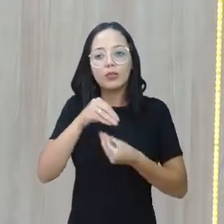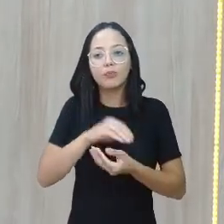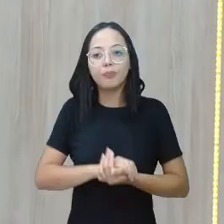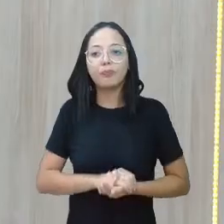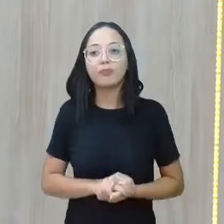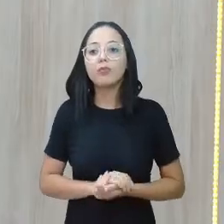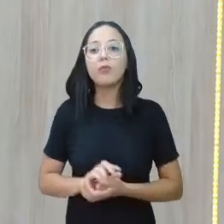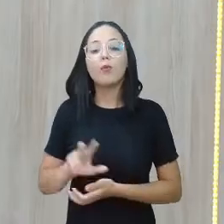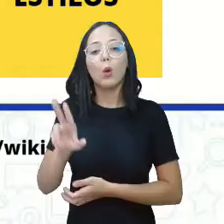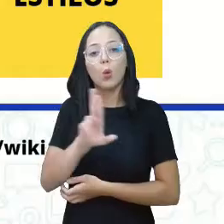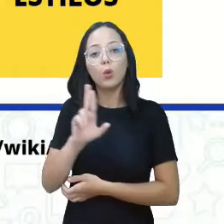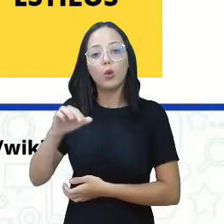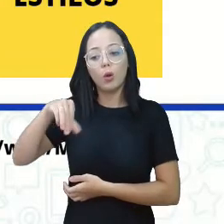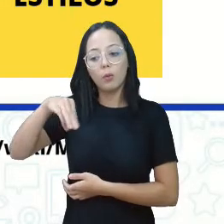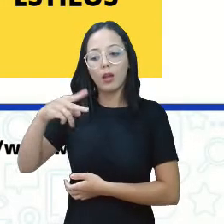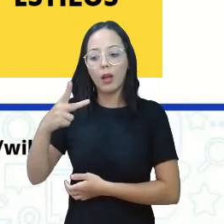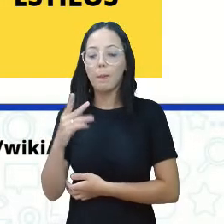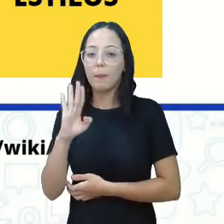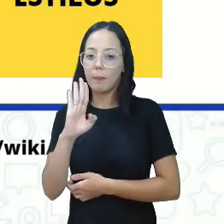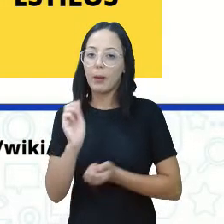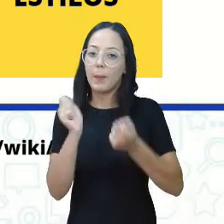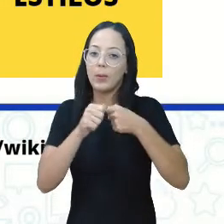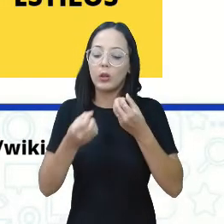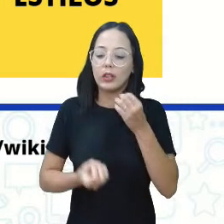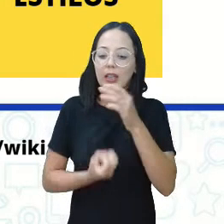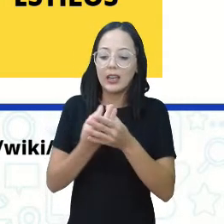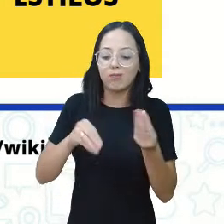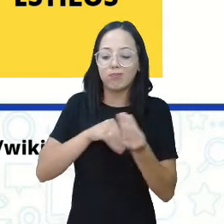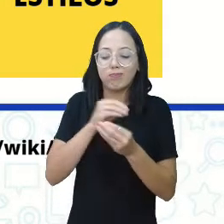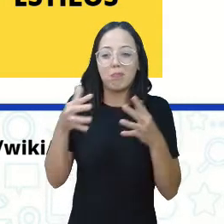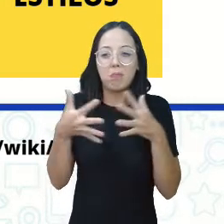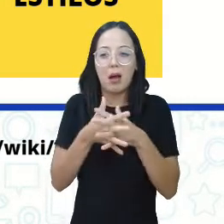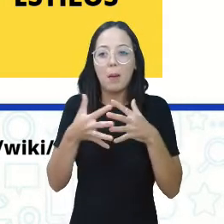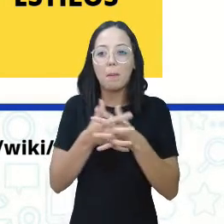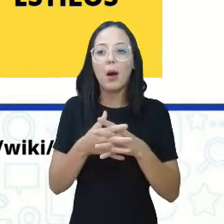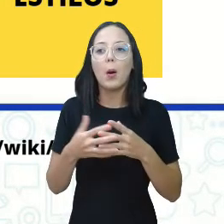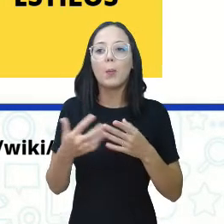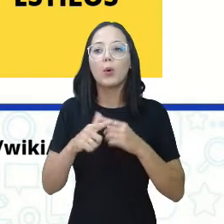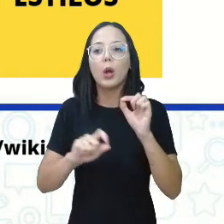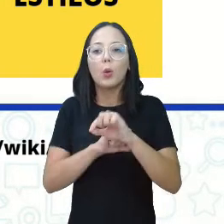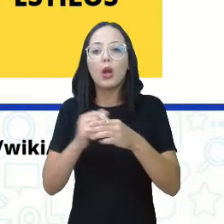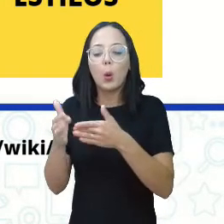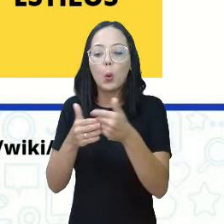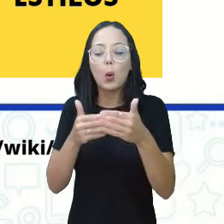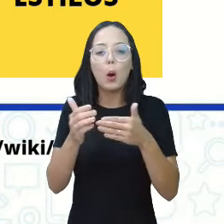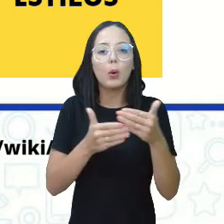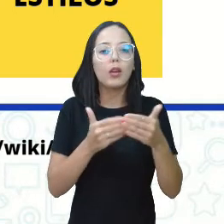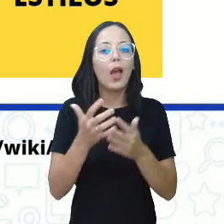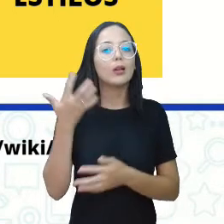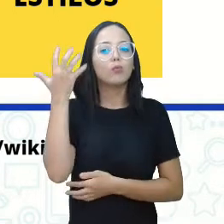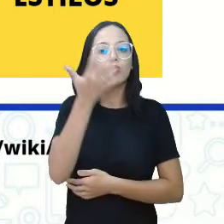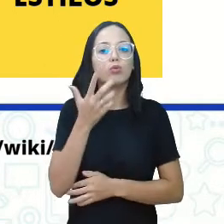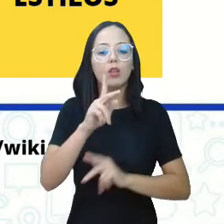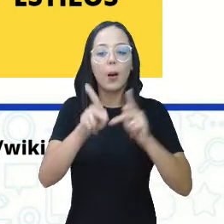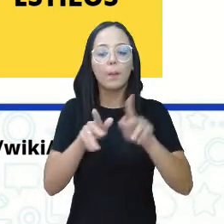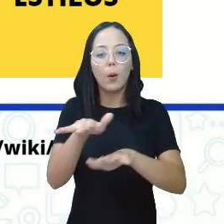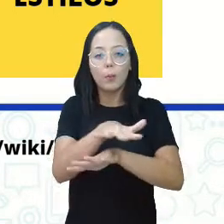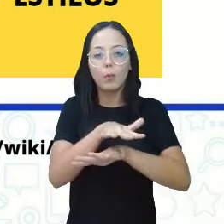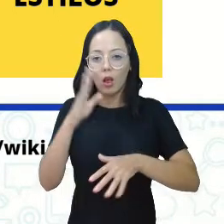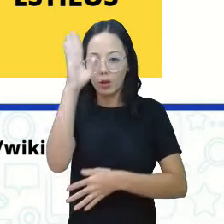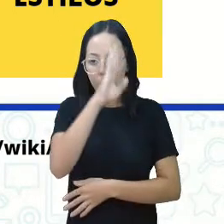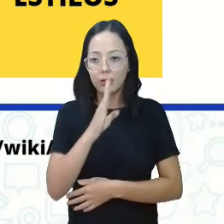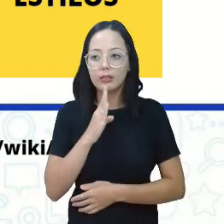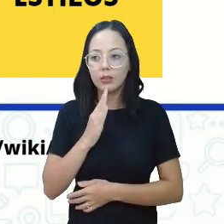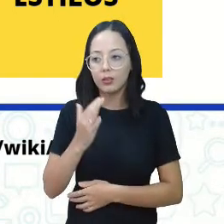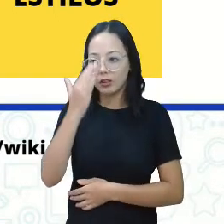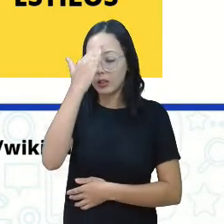O nome MPB pode criar confusão por aparentemente se referir a qualquer música popular do Brasil, ok? Essa parte é